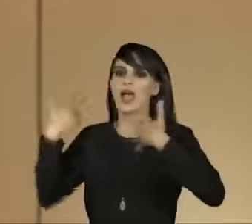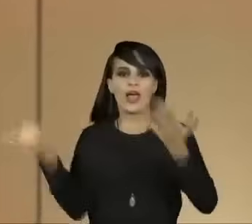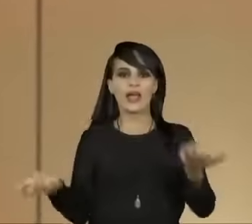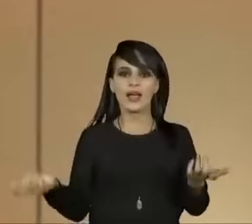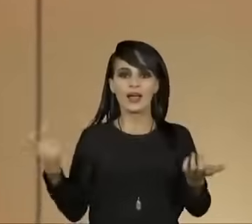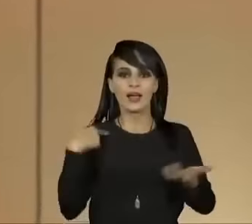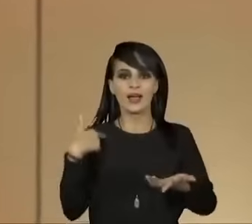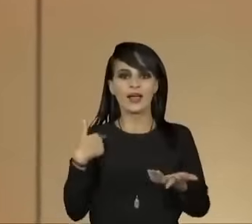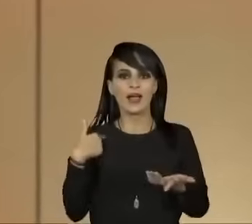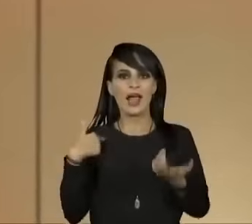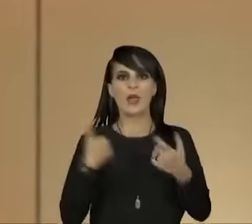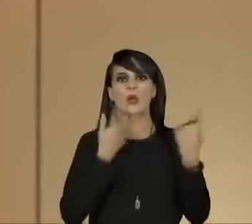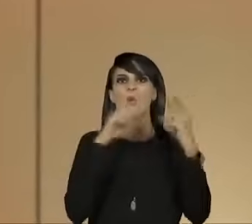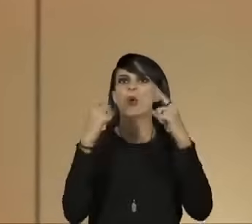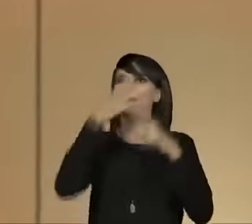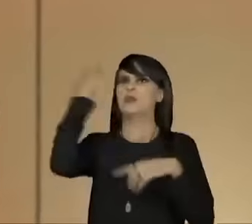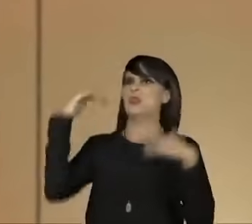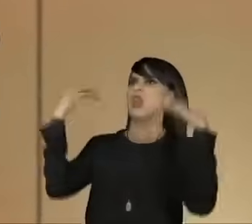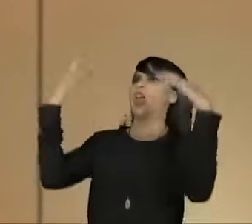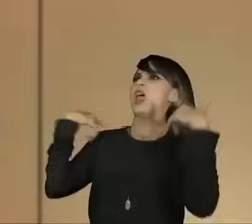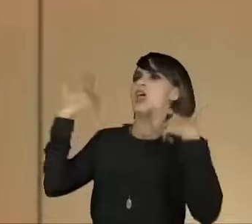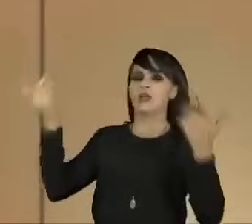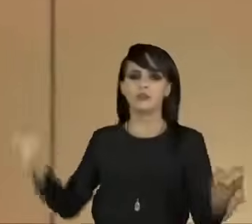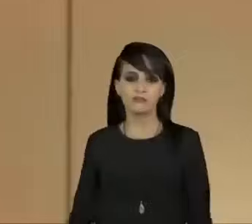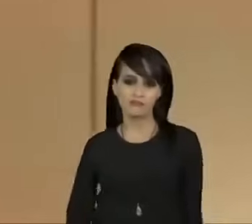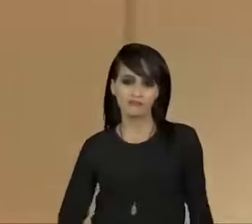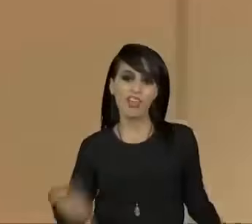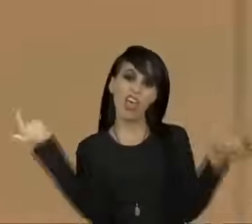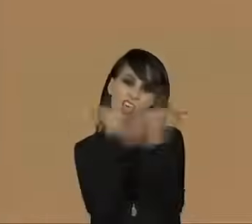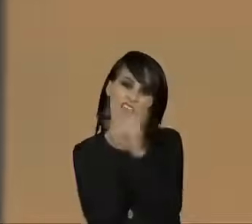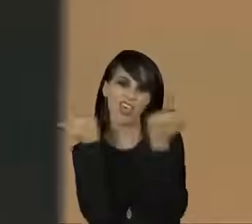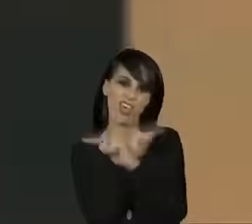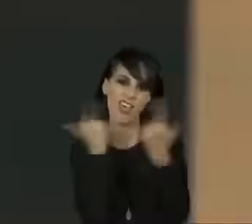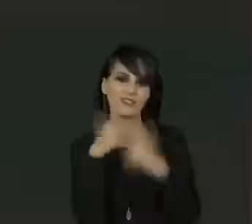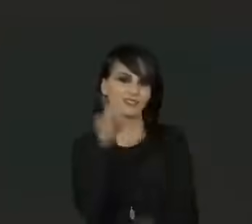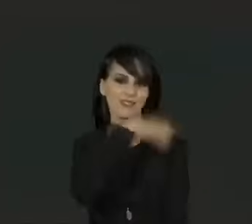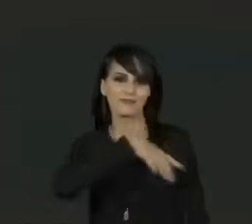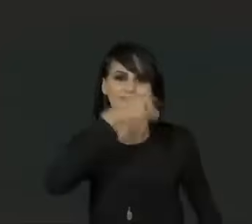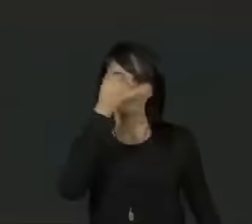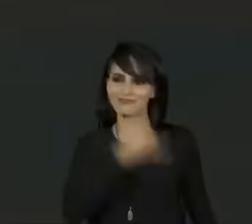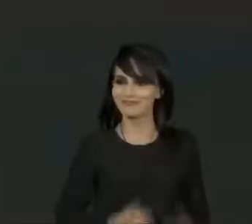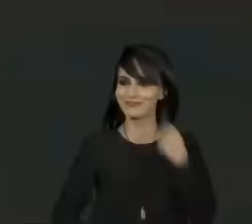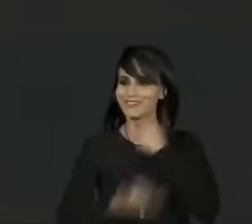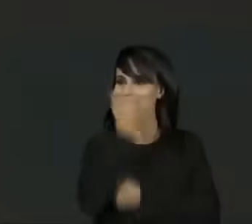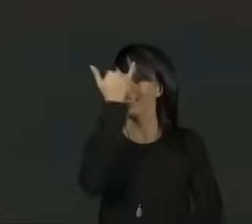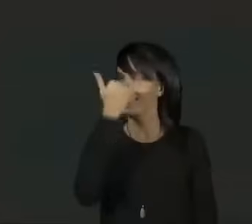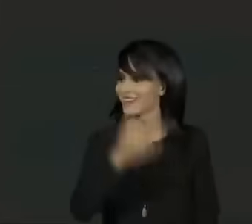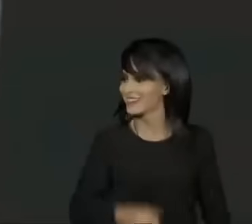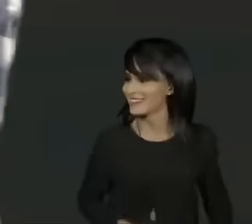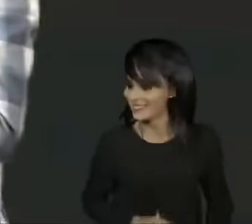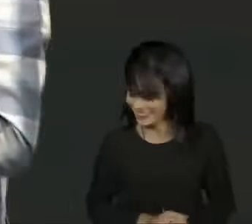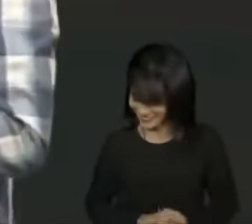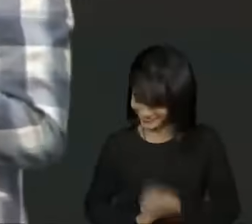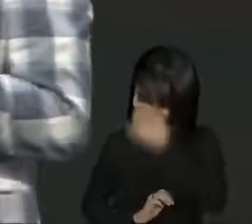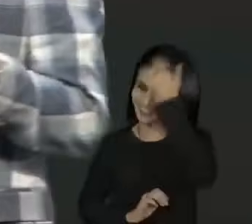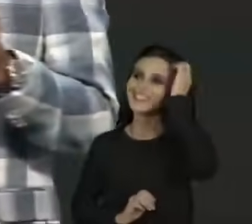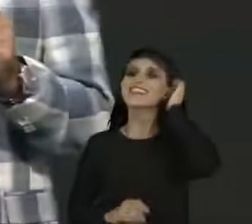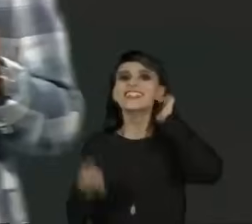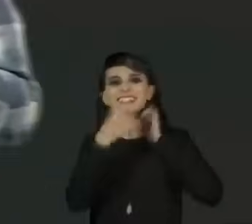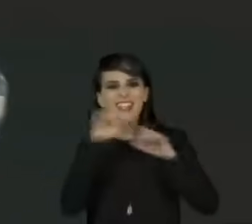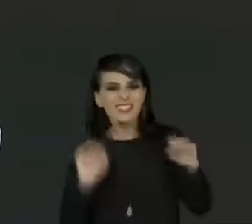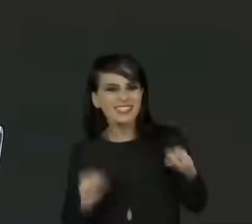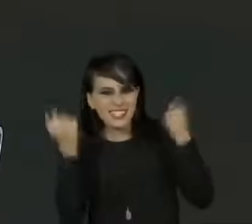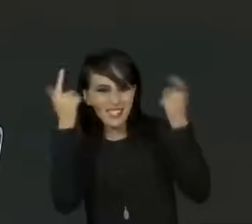pancada em gente grande Ai meu Deus é reação vocês estão enganado comigo estressado por